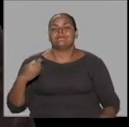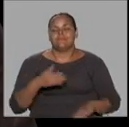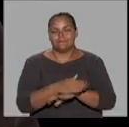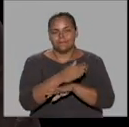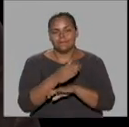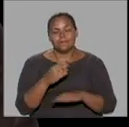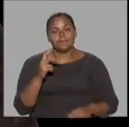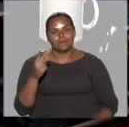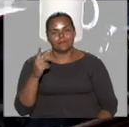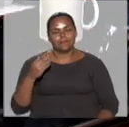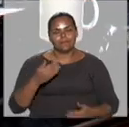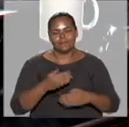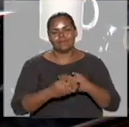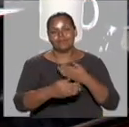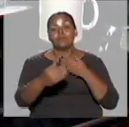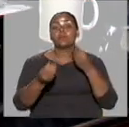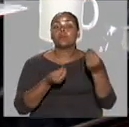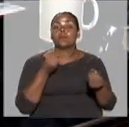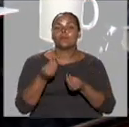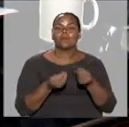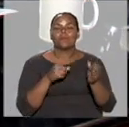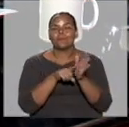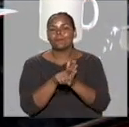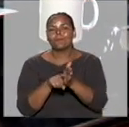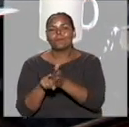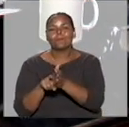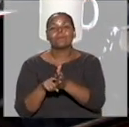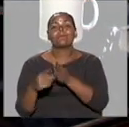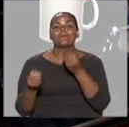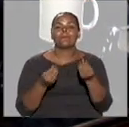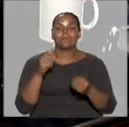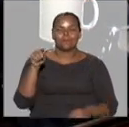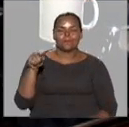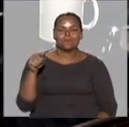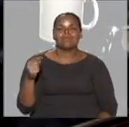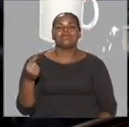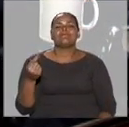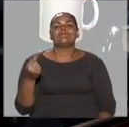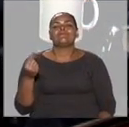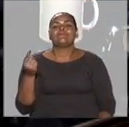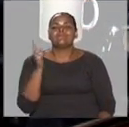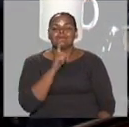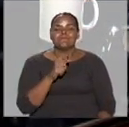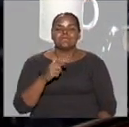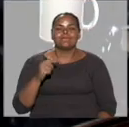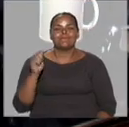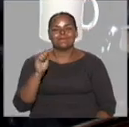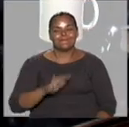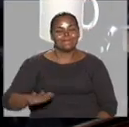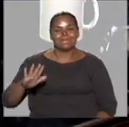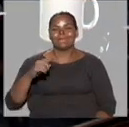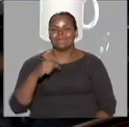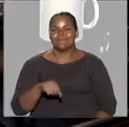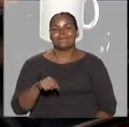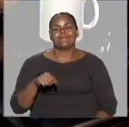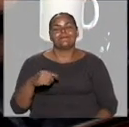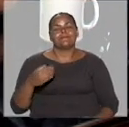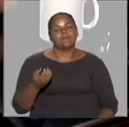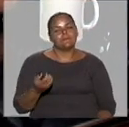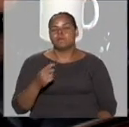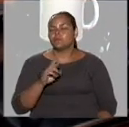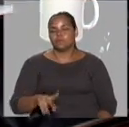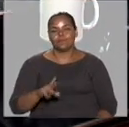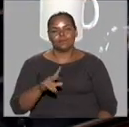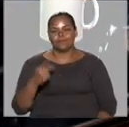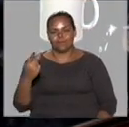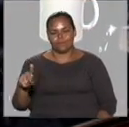para frente. E como que foi o teu processo de pesquisa? Como que você mergulhou aí nesse universo, que era um